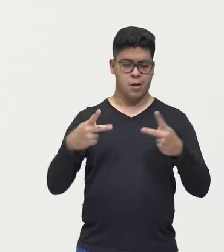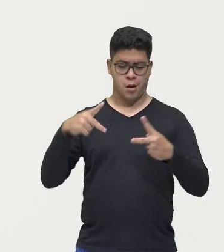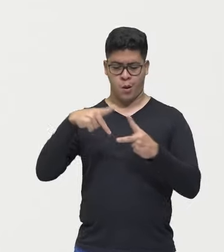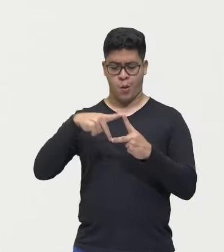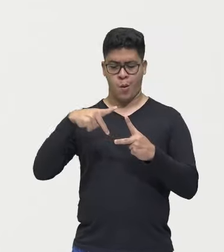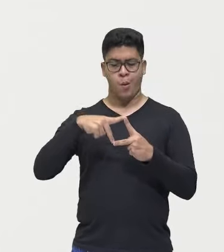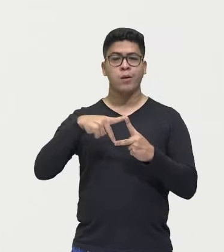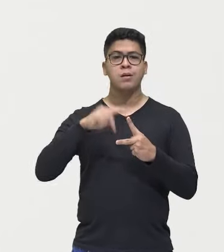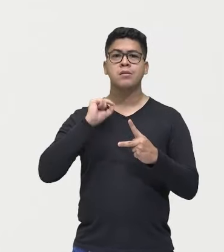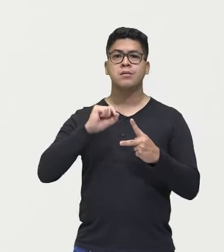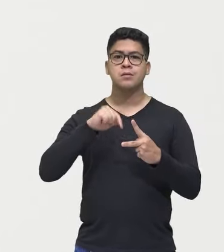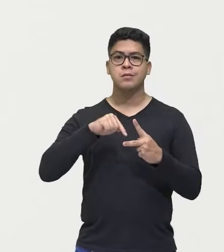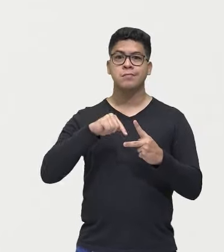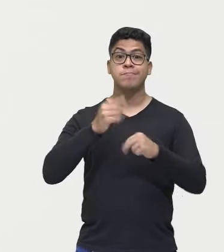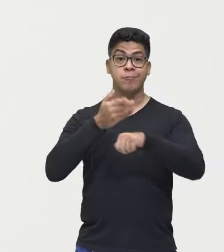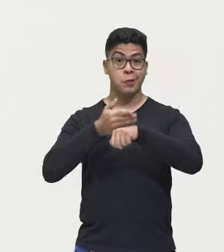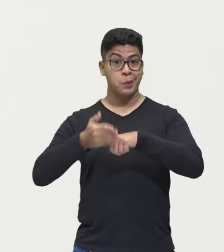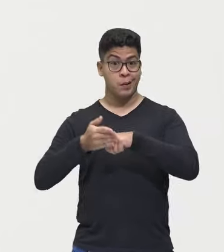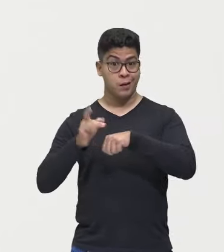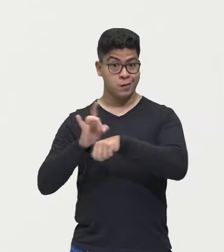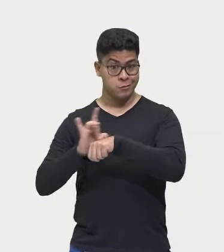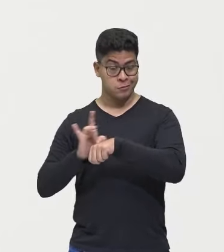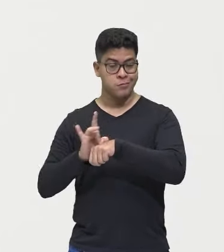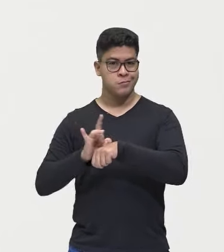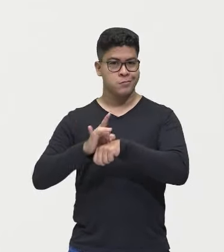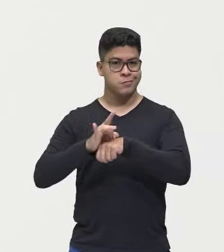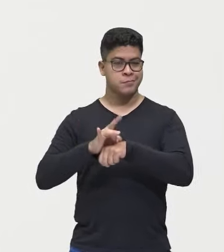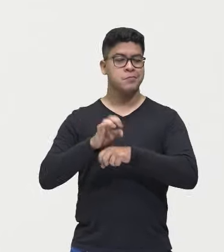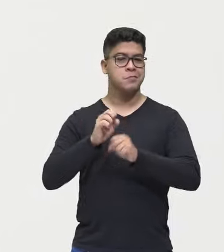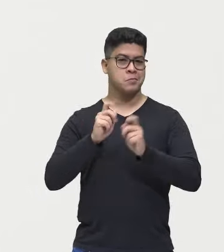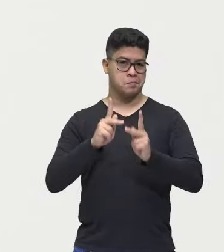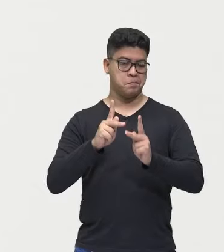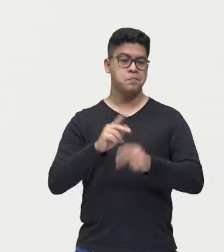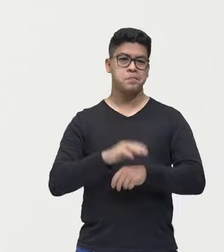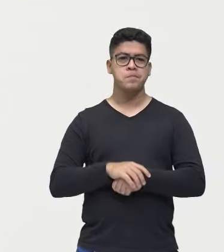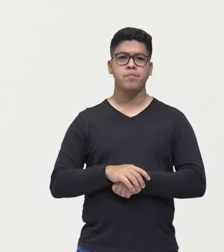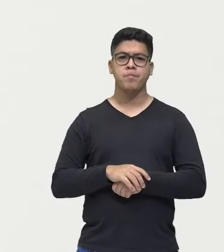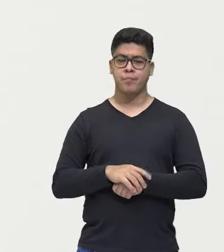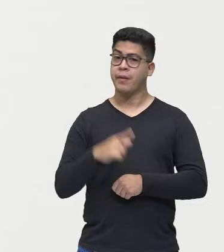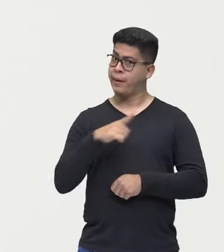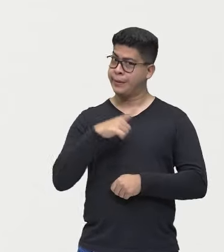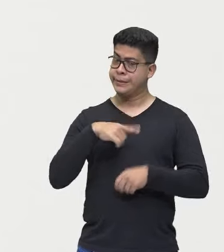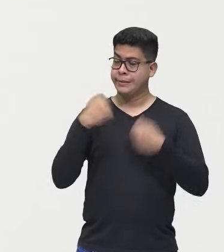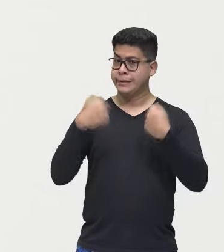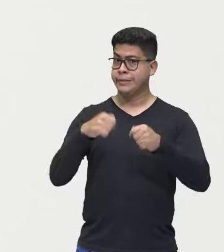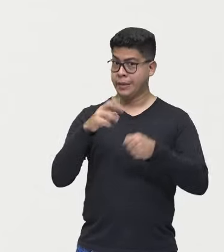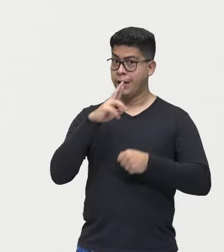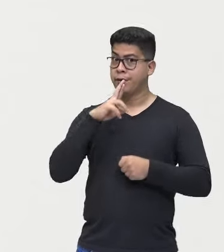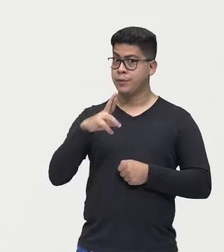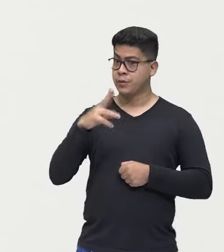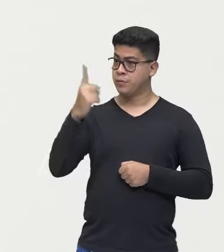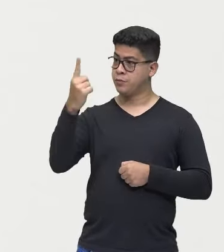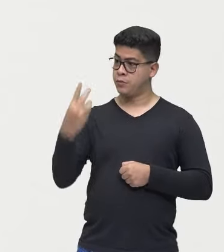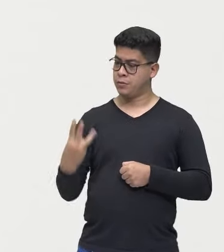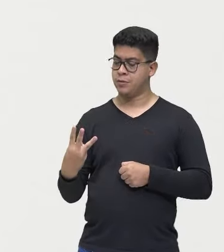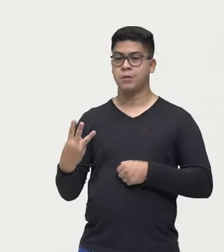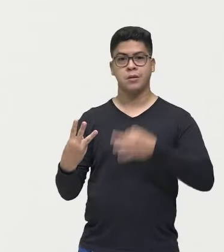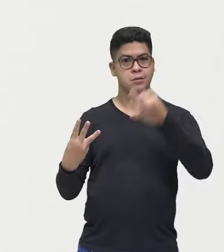também está errado. Logo, a nossa resposta tem que ter a sentença 1 e 3